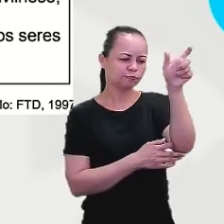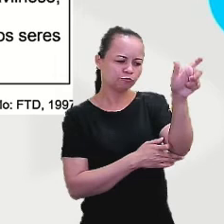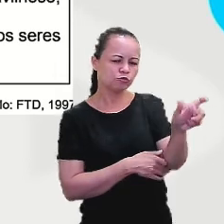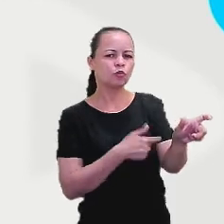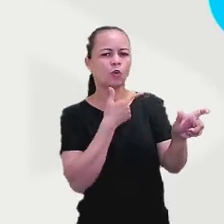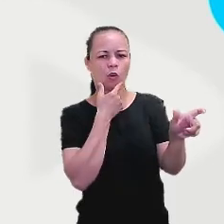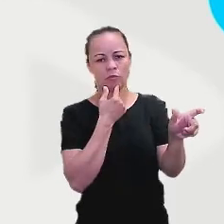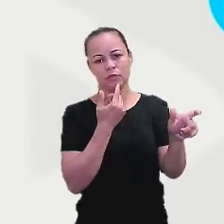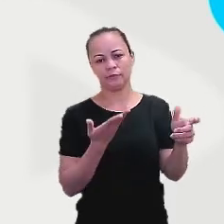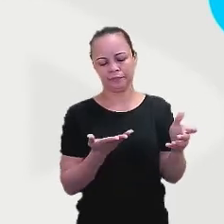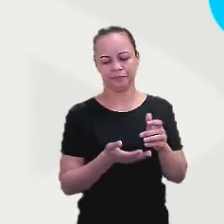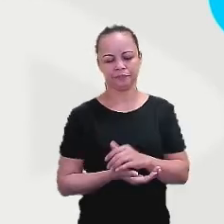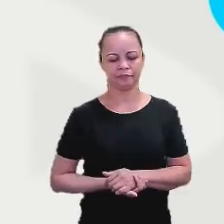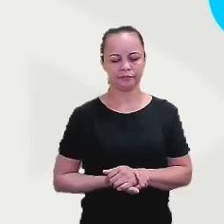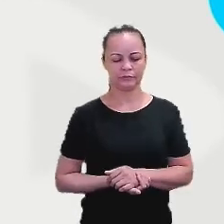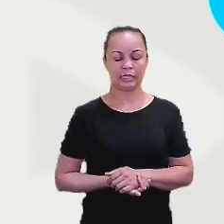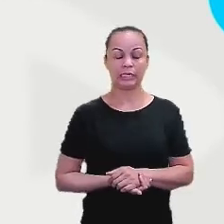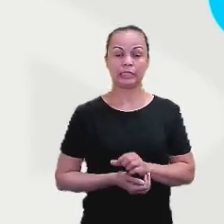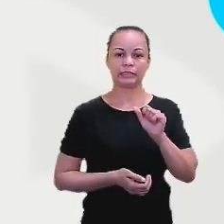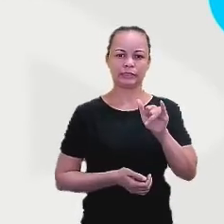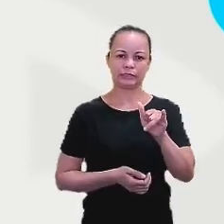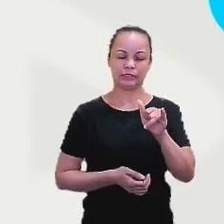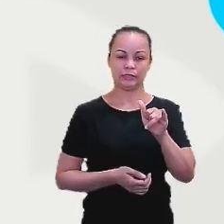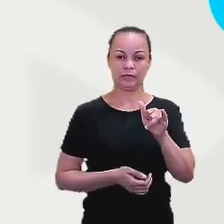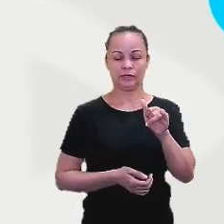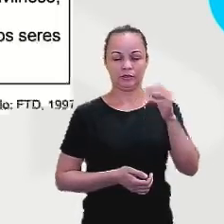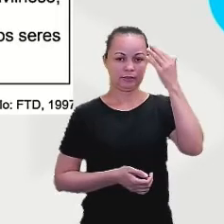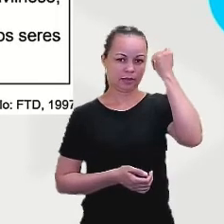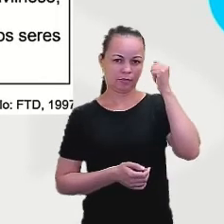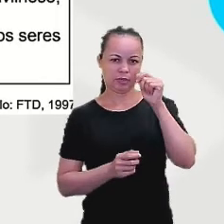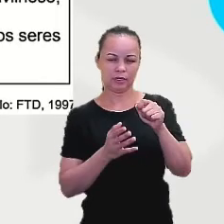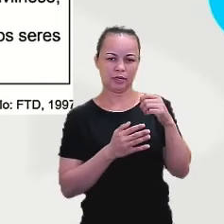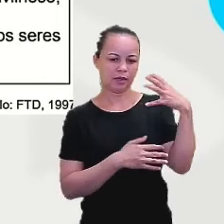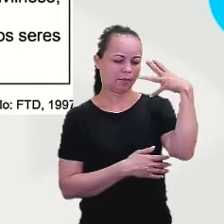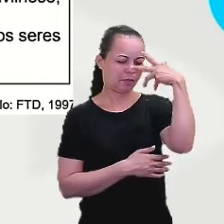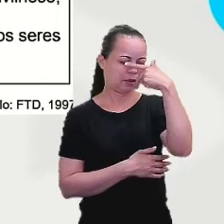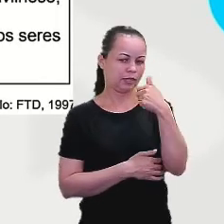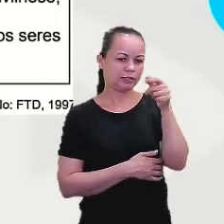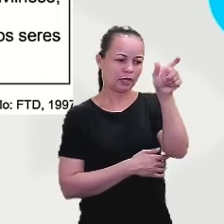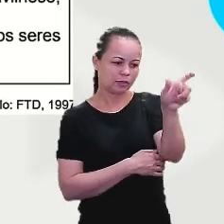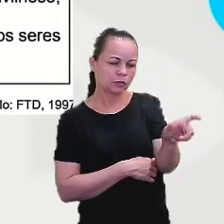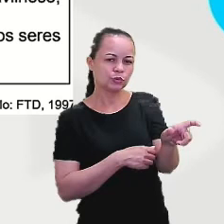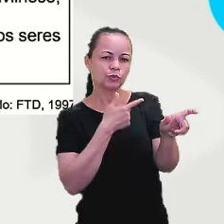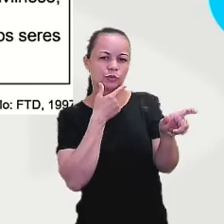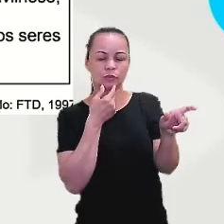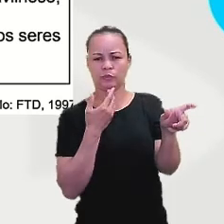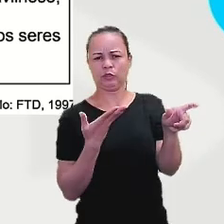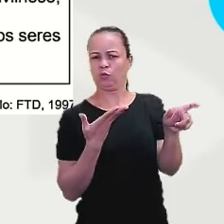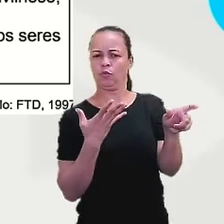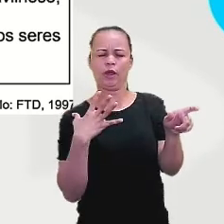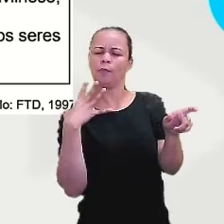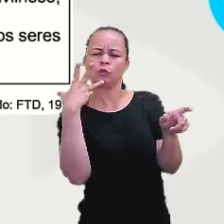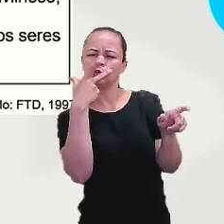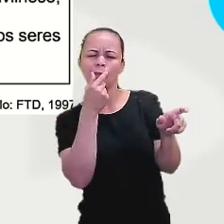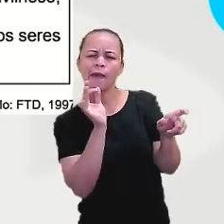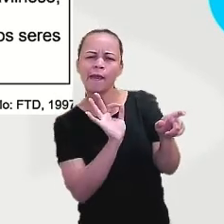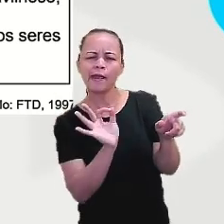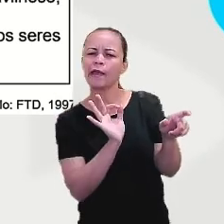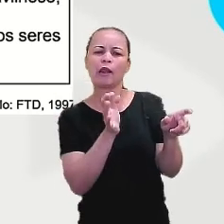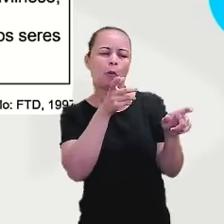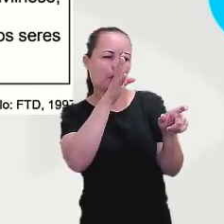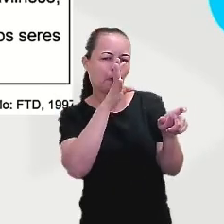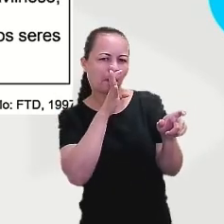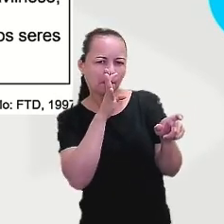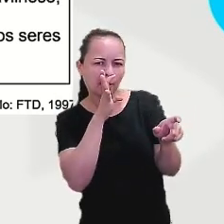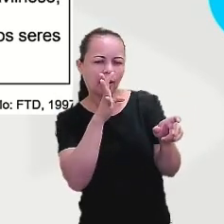jovem. Então, se a gente sabe que a beleza dele, cadê? Né, não era muito belo, era admirado e